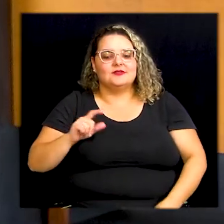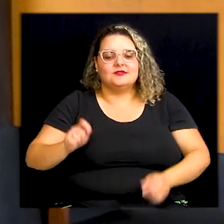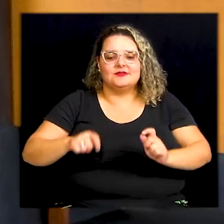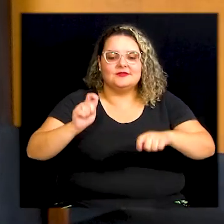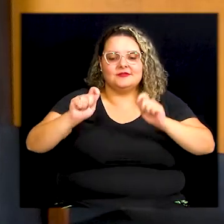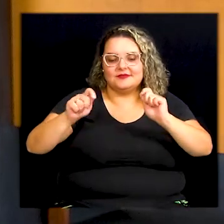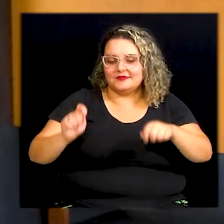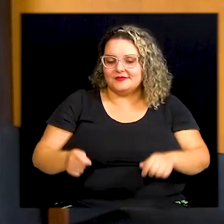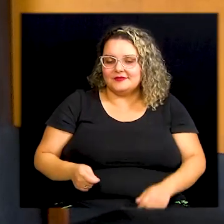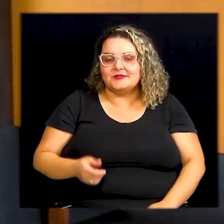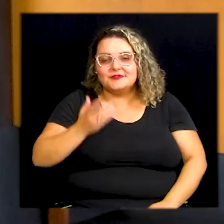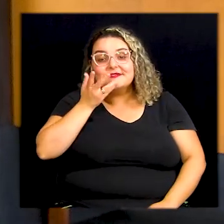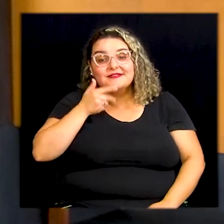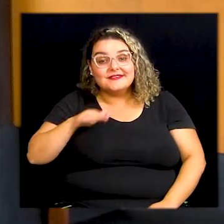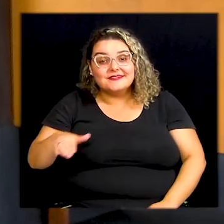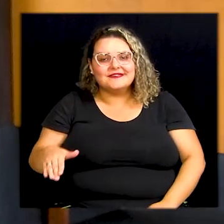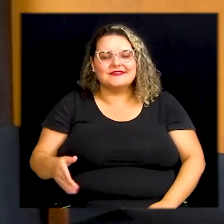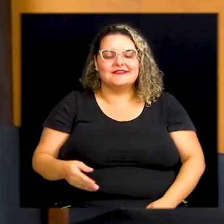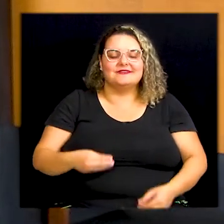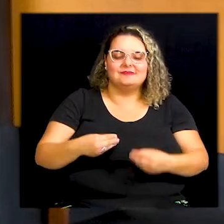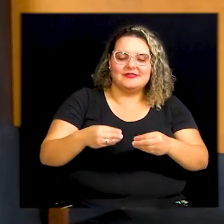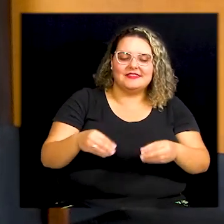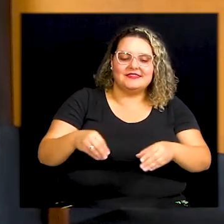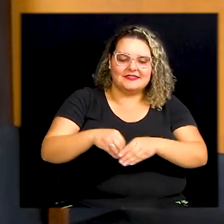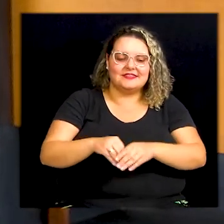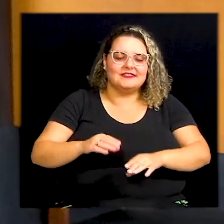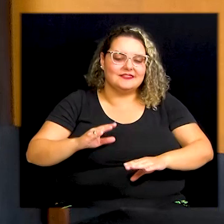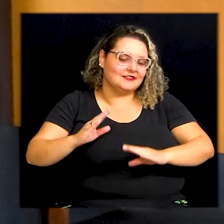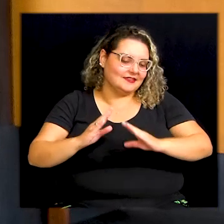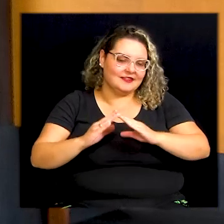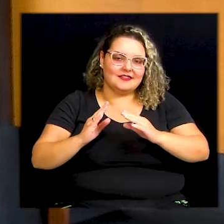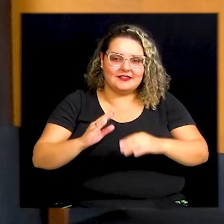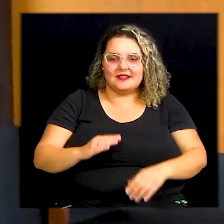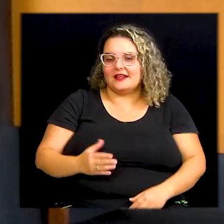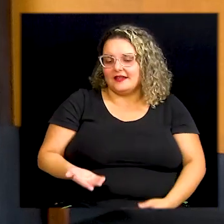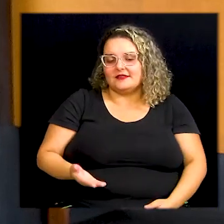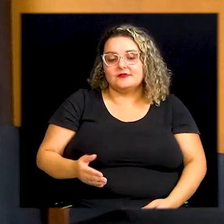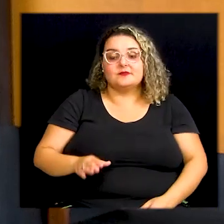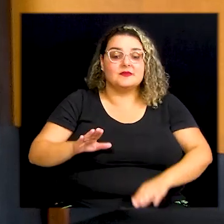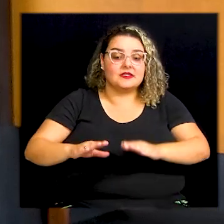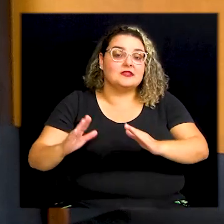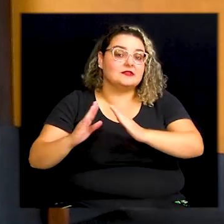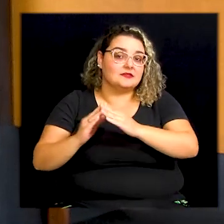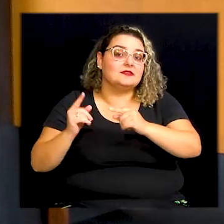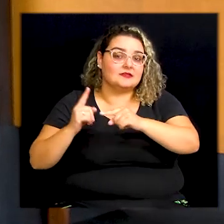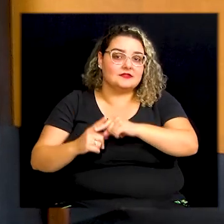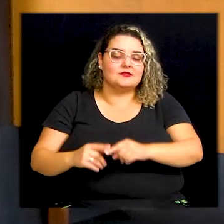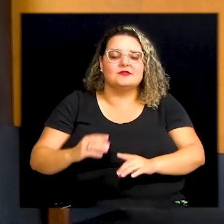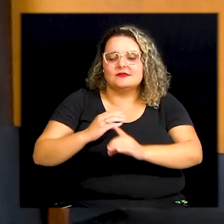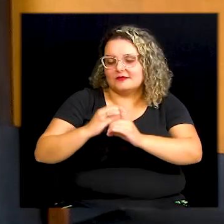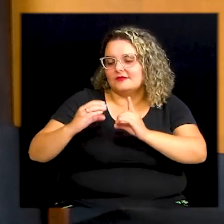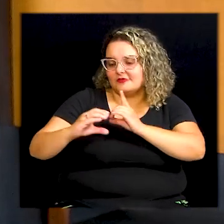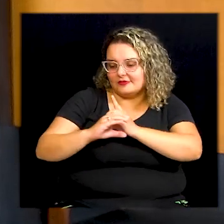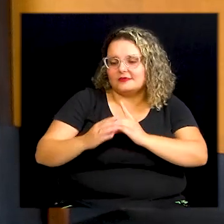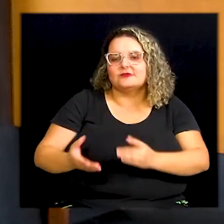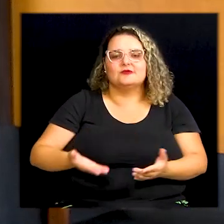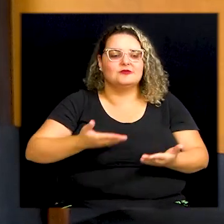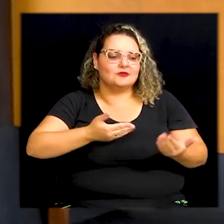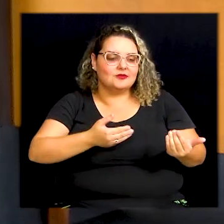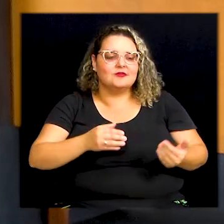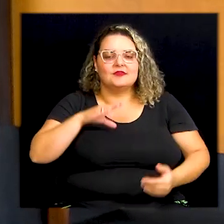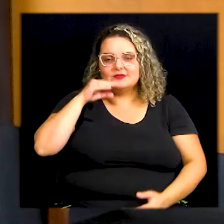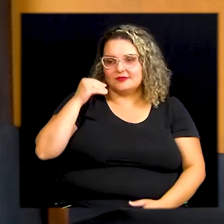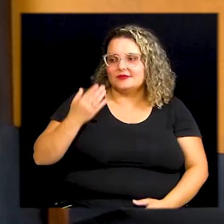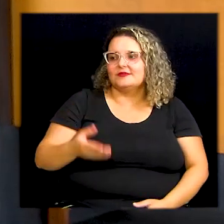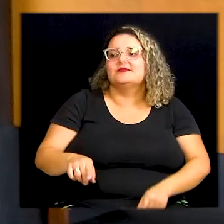bateria, aquelas baterias de plástico em casa. Às vezes tocava na igreja também, no culto de jovens, de adolescentes, aí eu